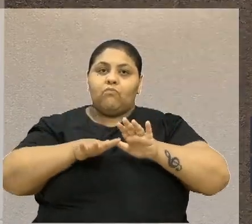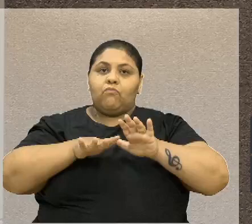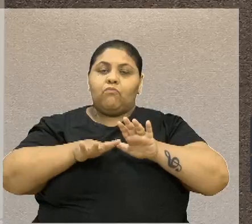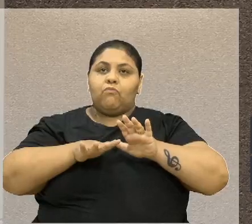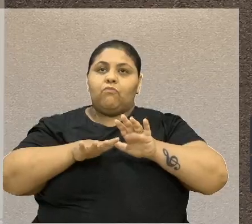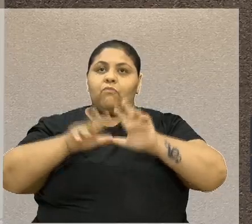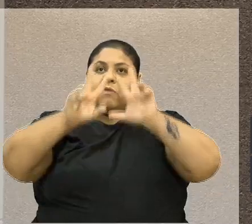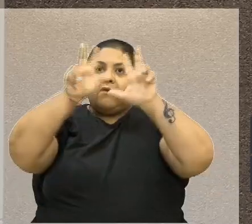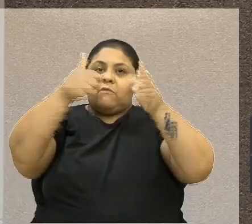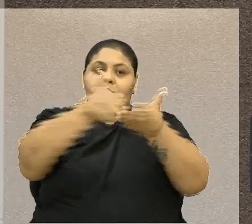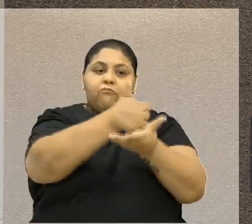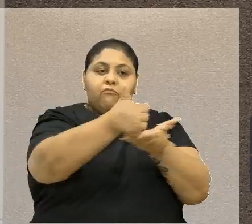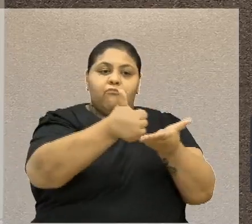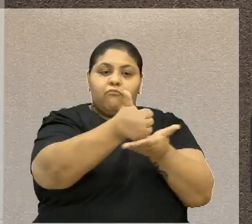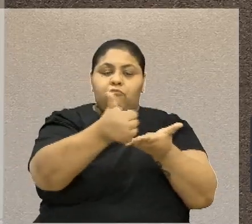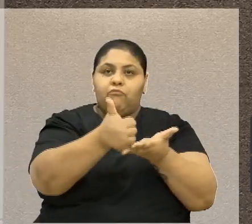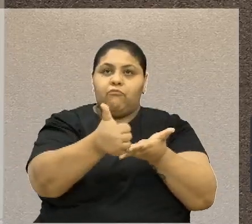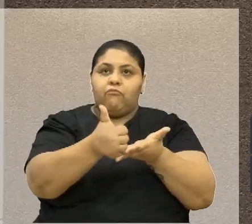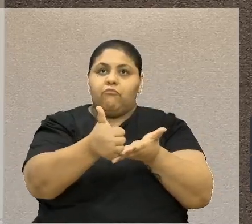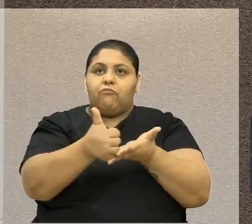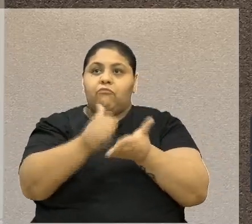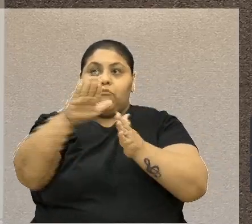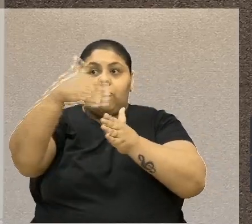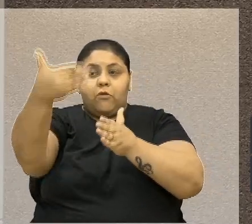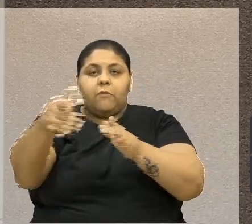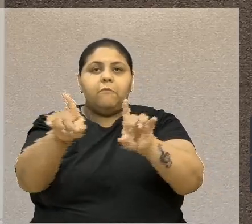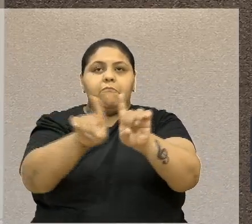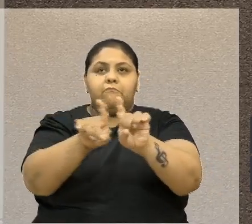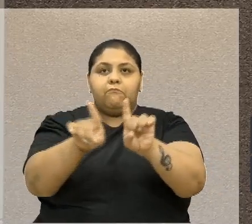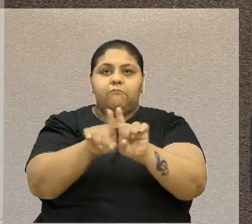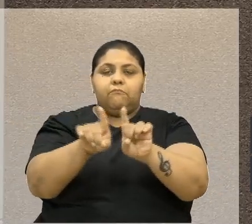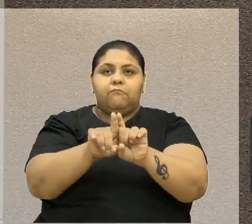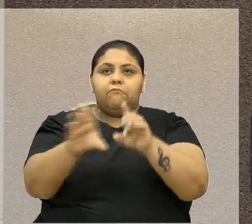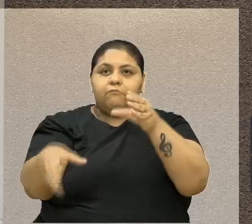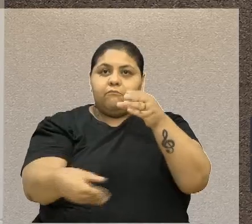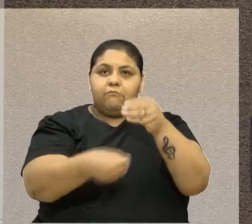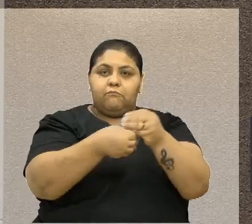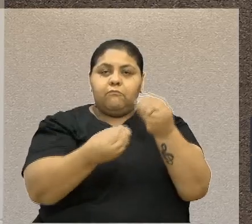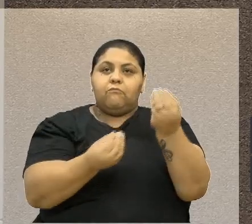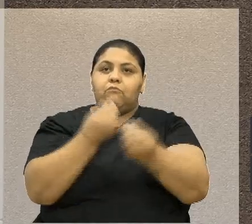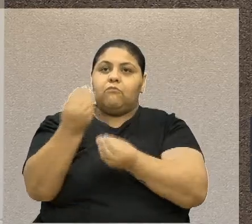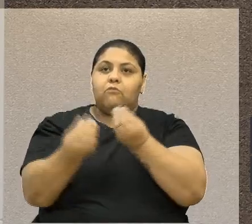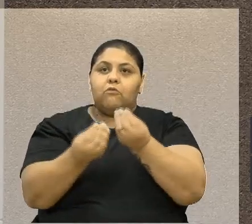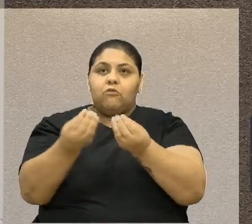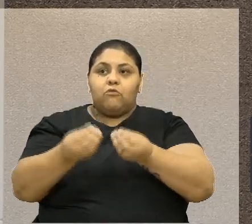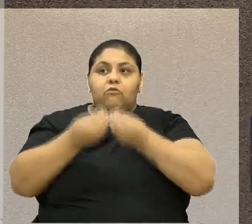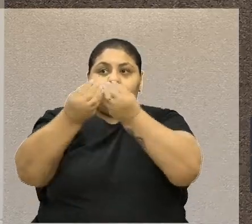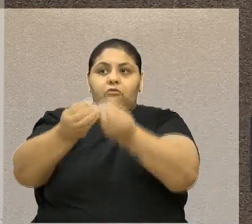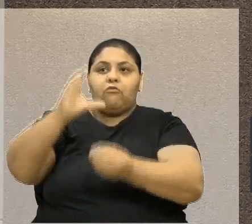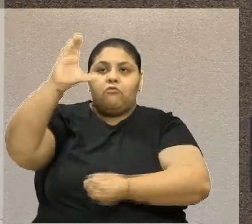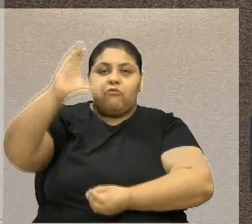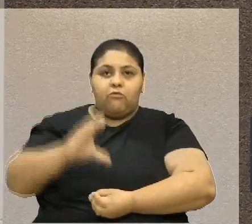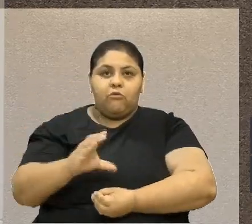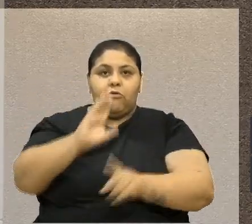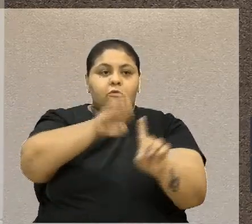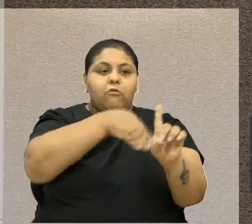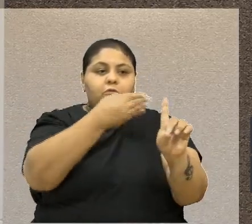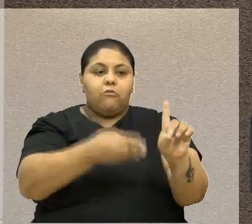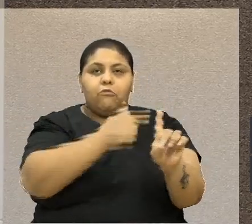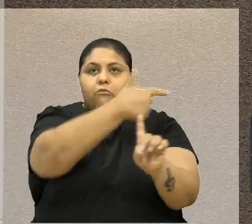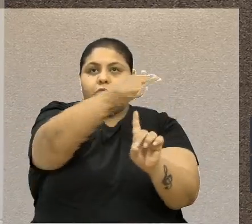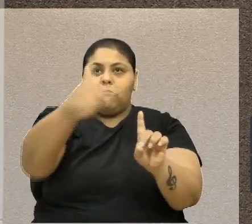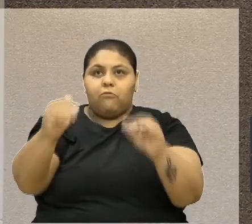caráter político-administrativo de efeitos externos, constituindo-se como tal a concessão de títulos honoríficos e